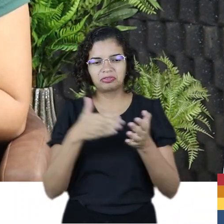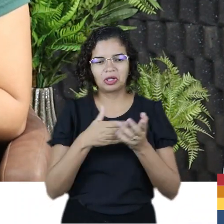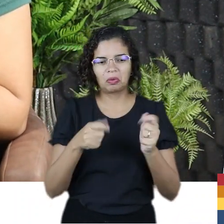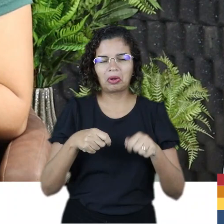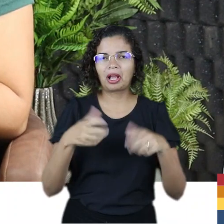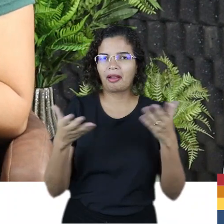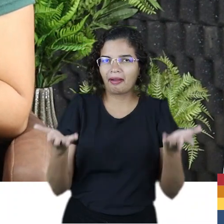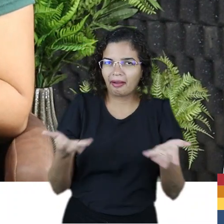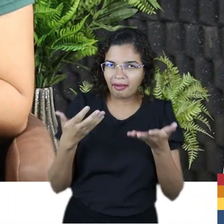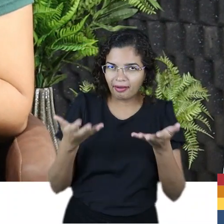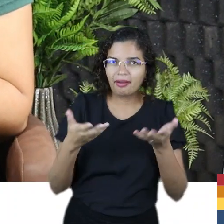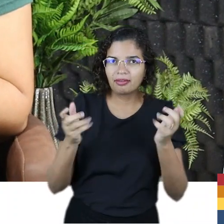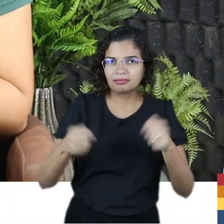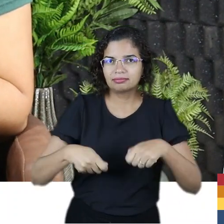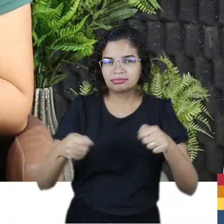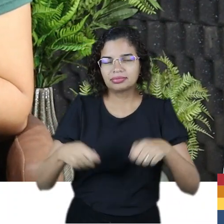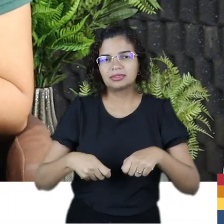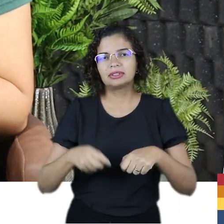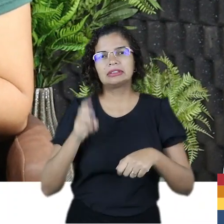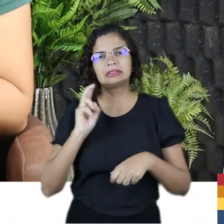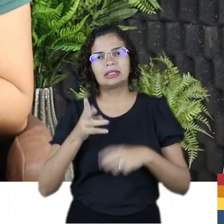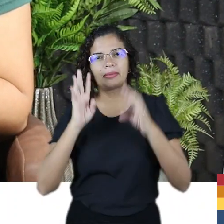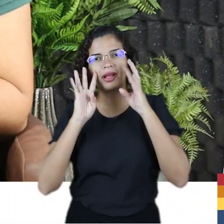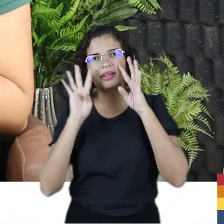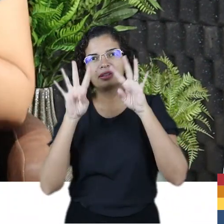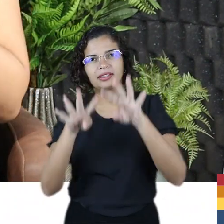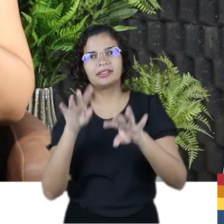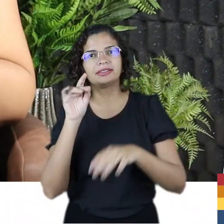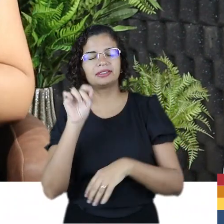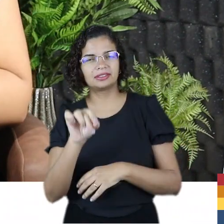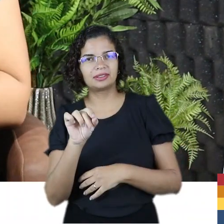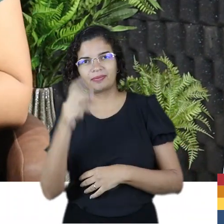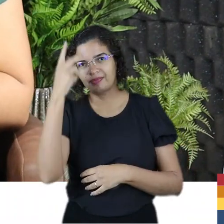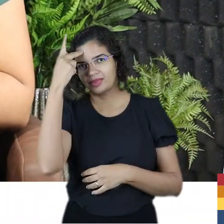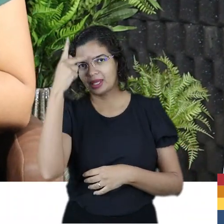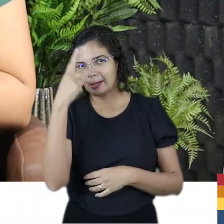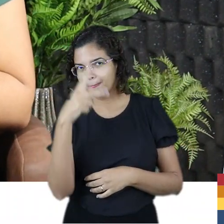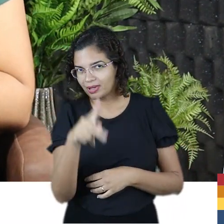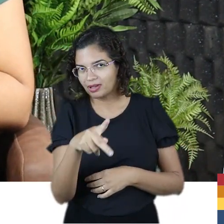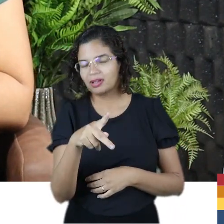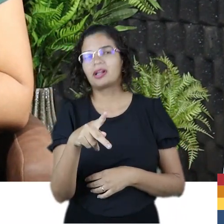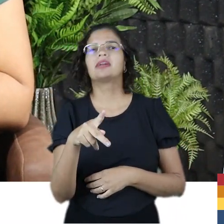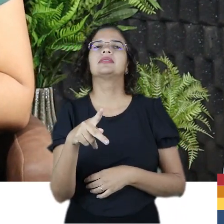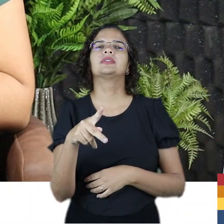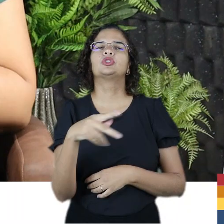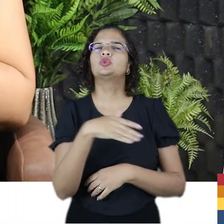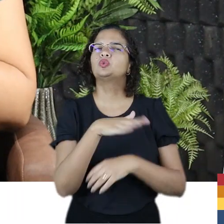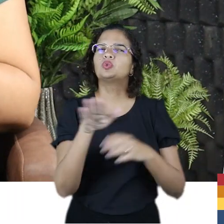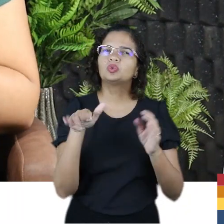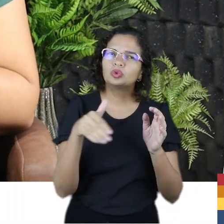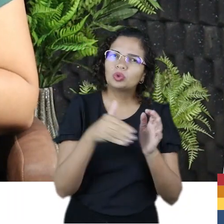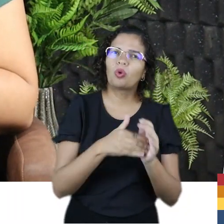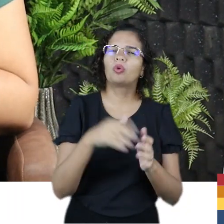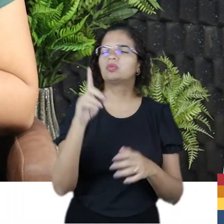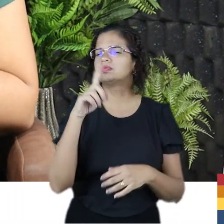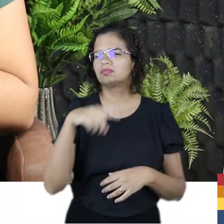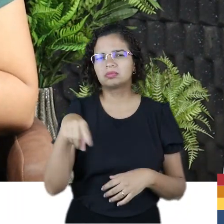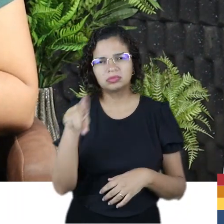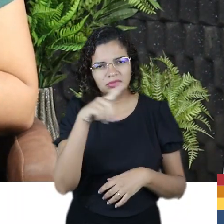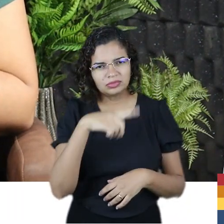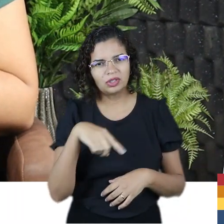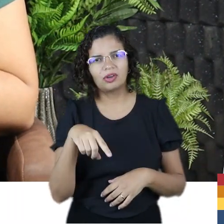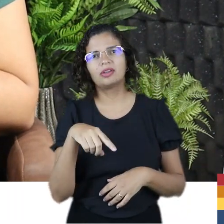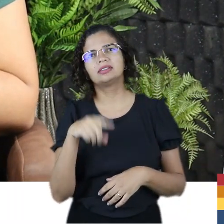atenção é para que todos nós que somos da da rede né da